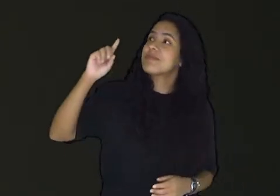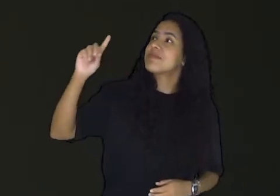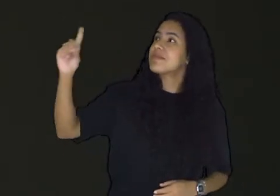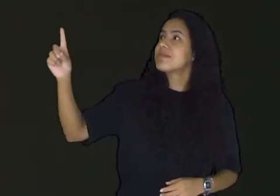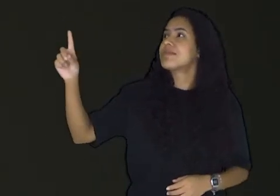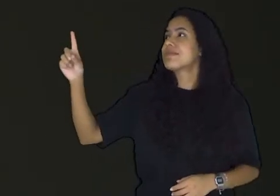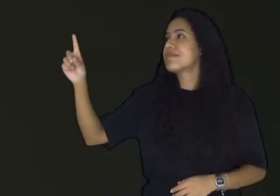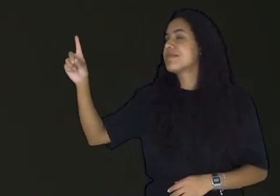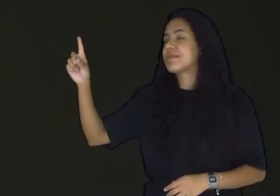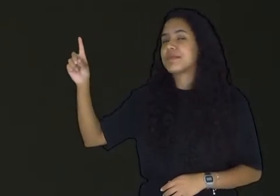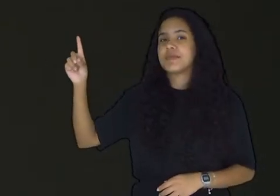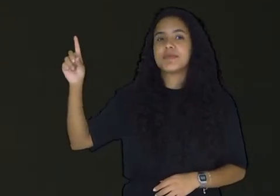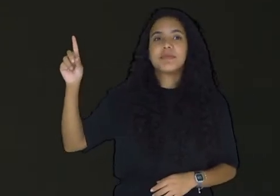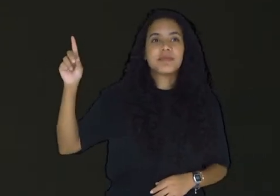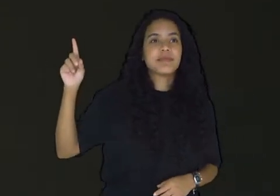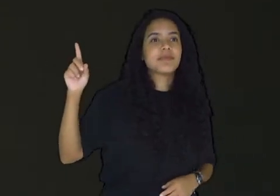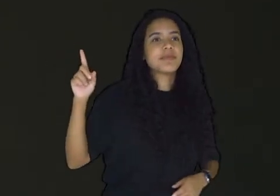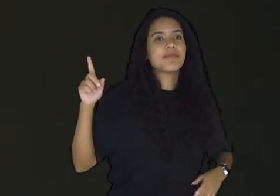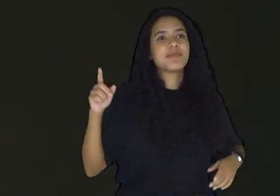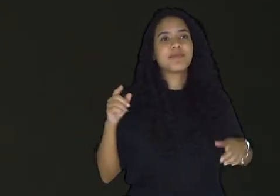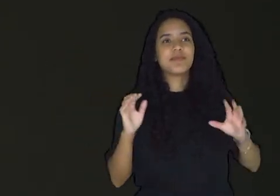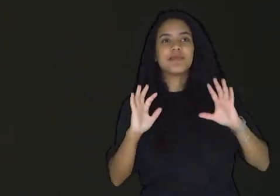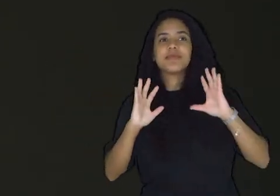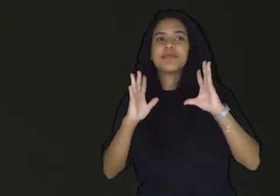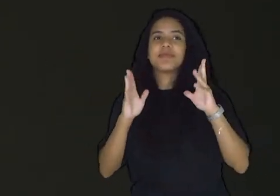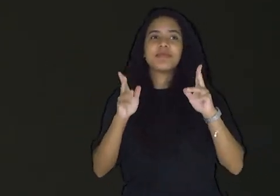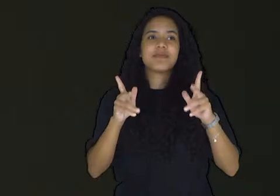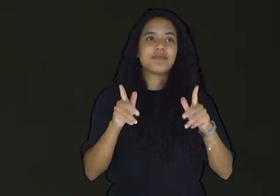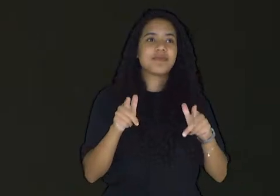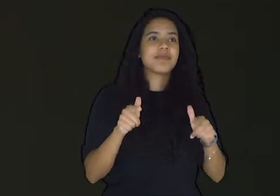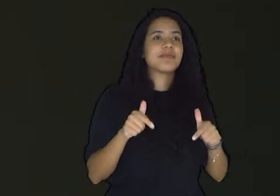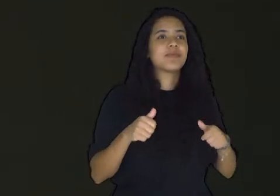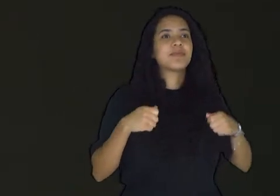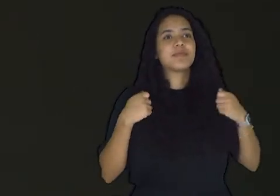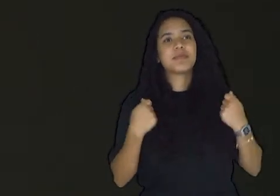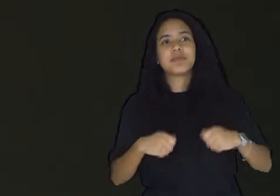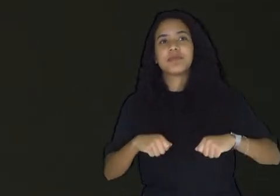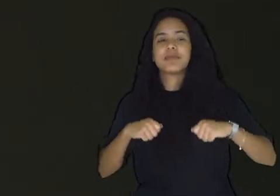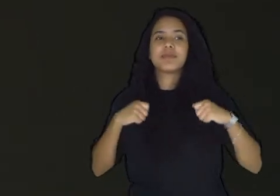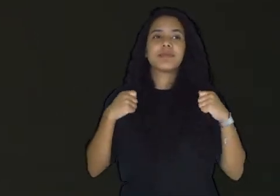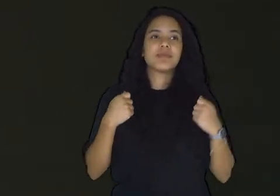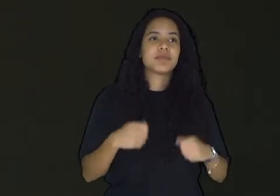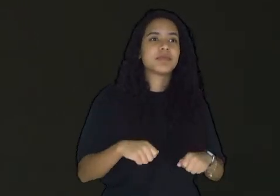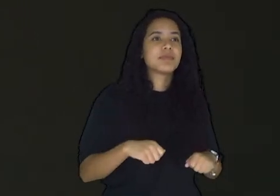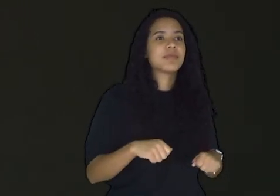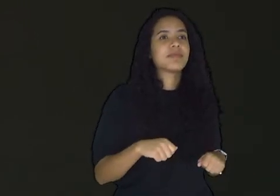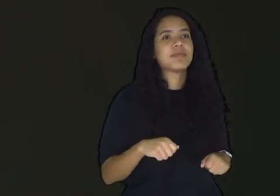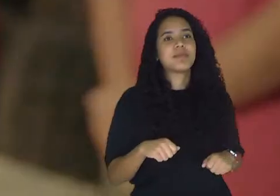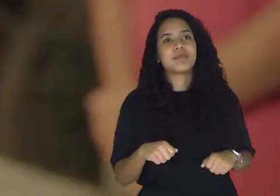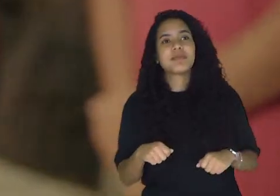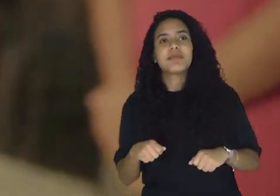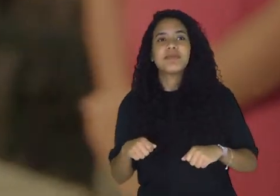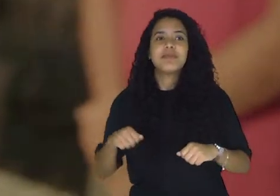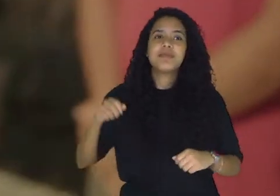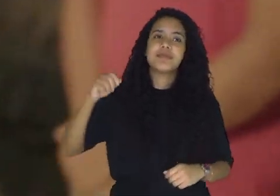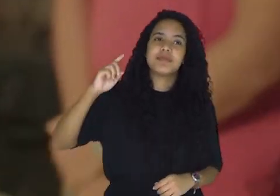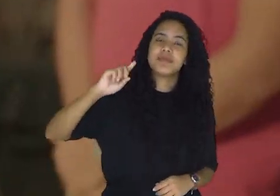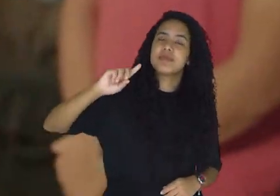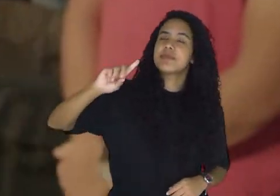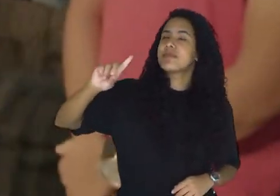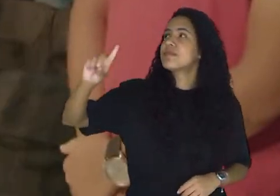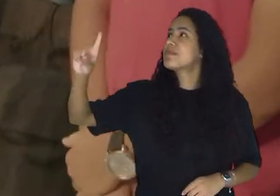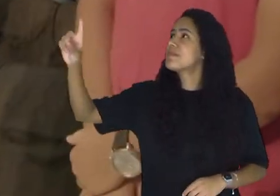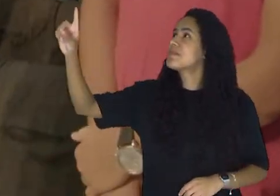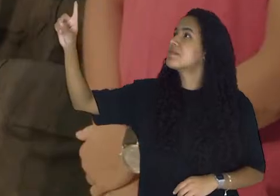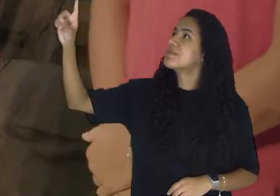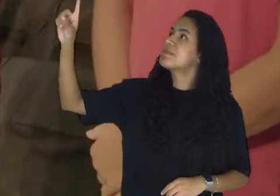tudo que eu preciso. precisa de